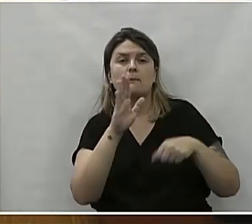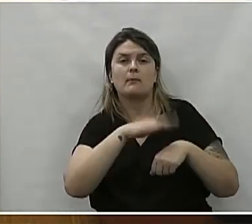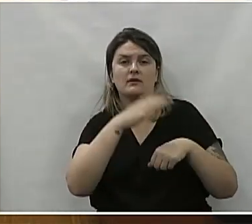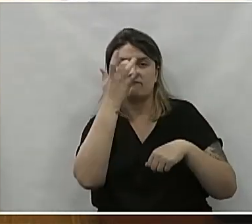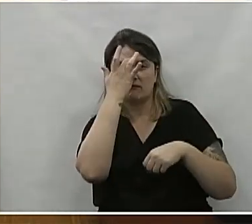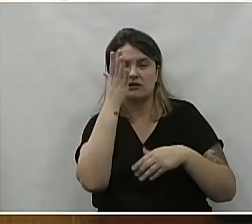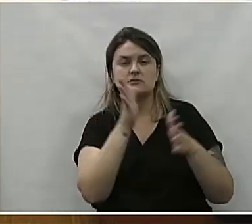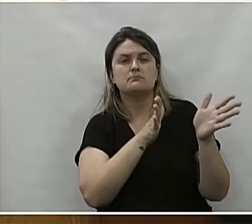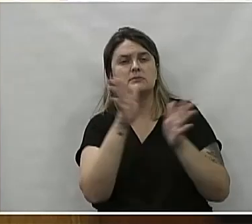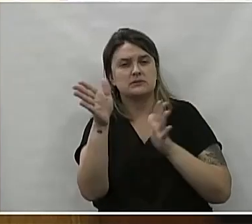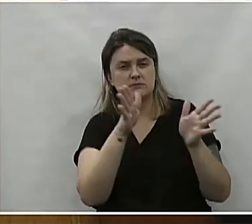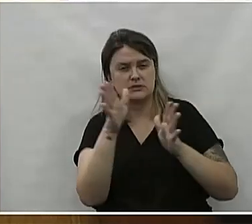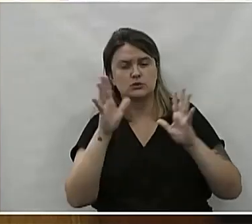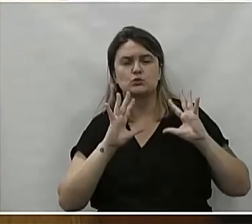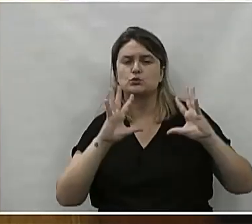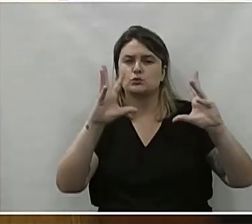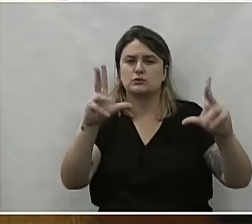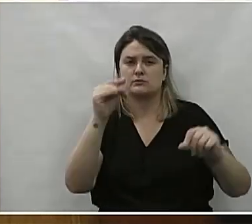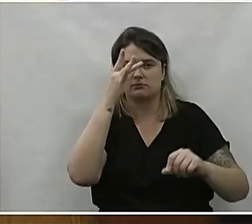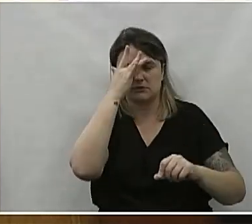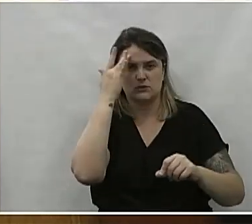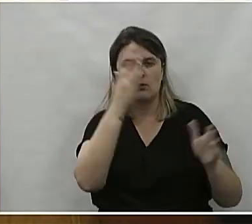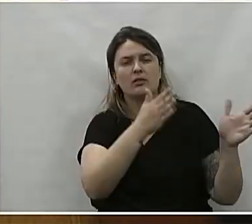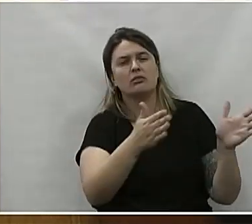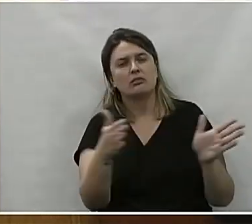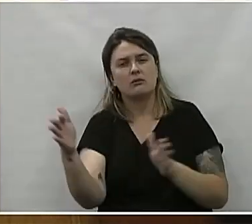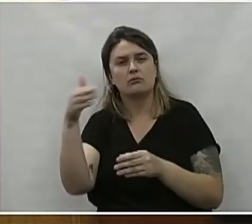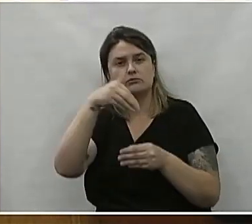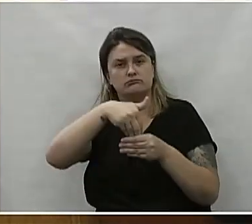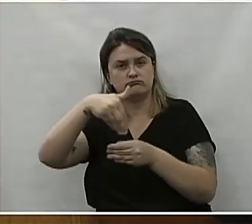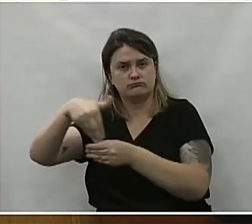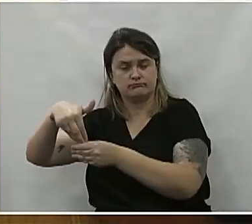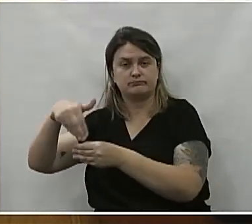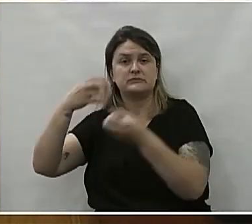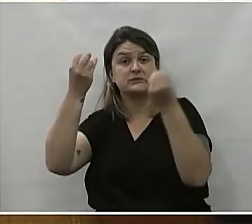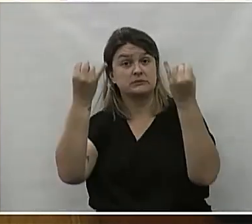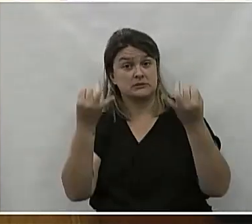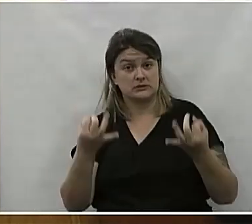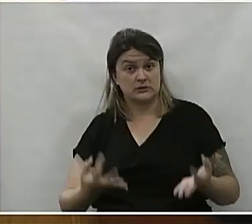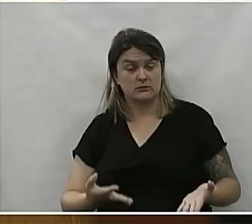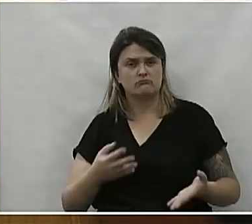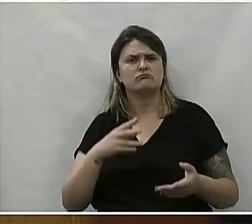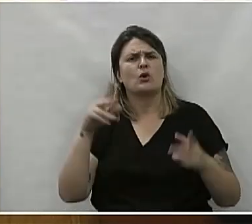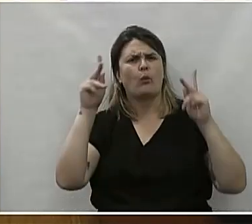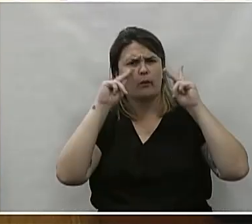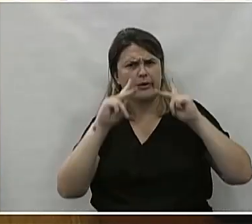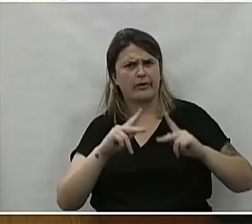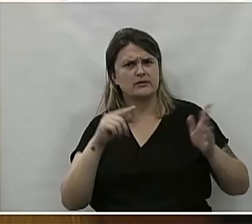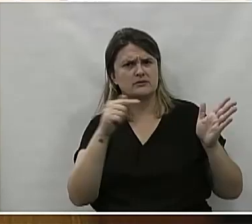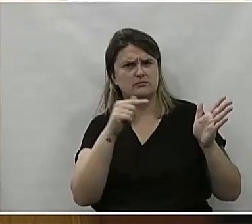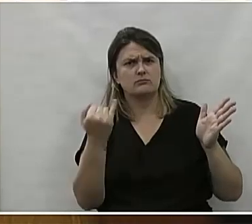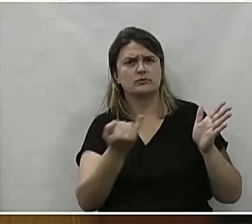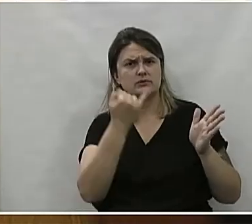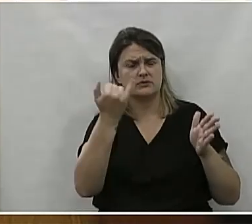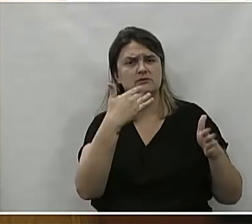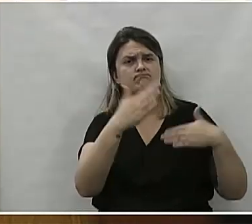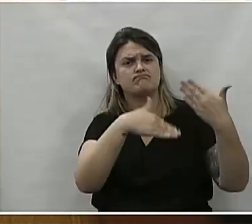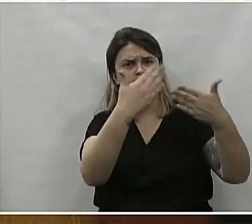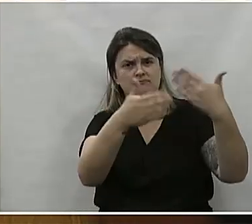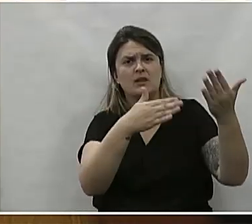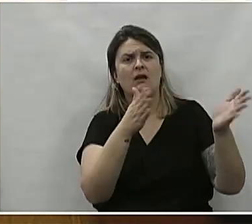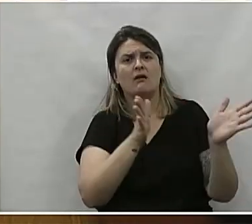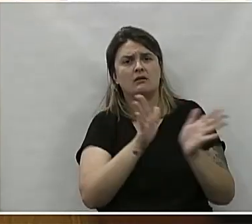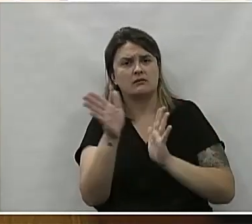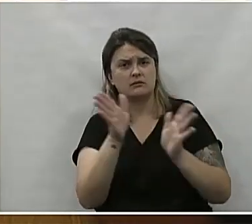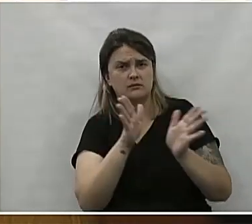a participação ativa desses cidadãos Durante o processo eleitoral Justificativa Reconhecemos a importância de avanços em termos de